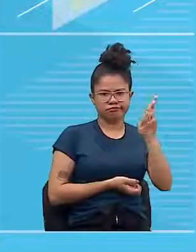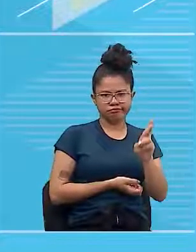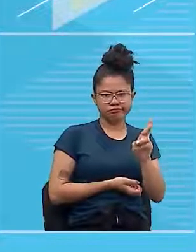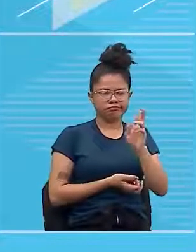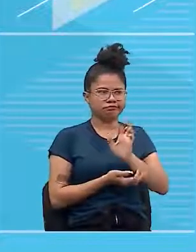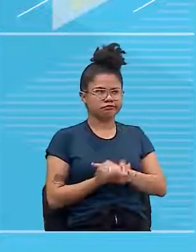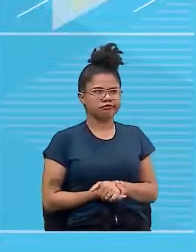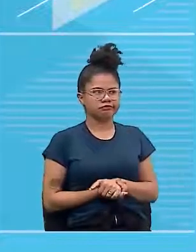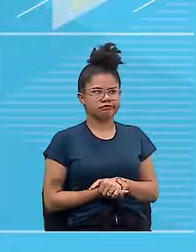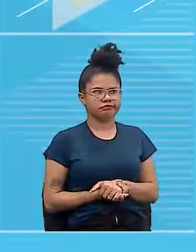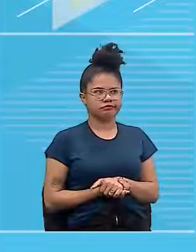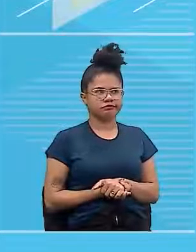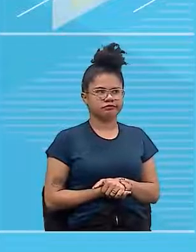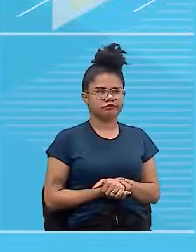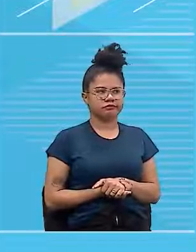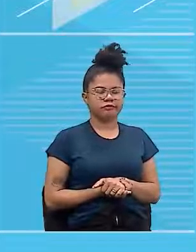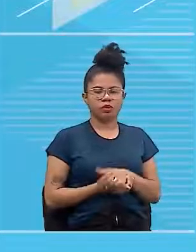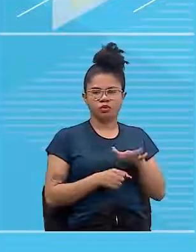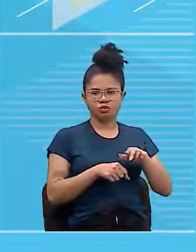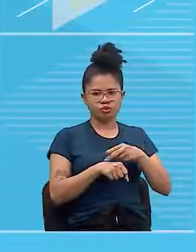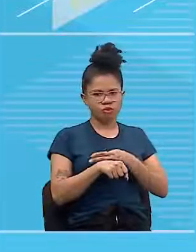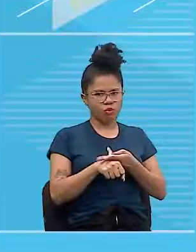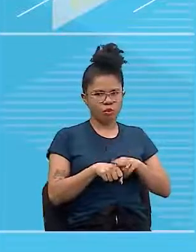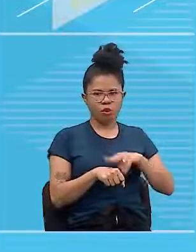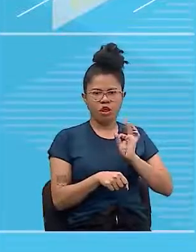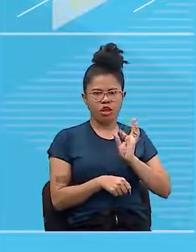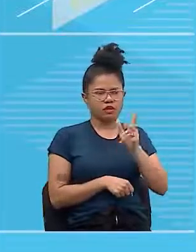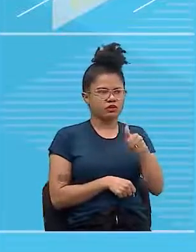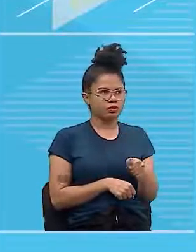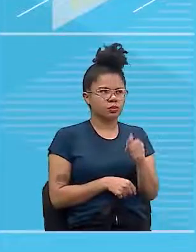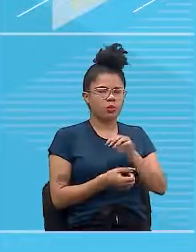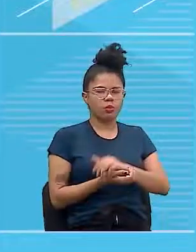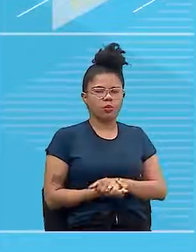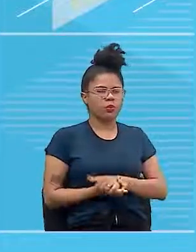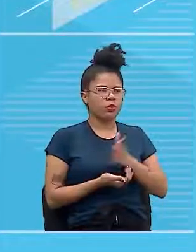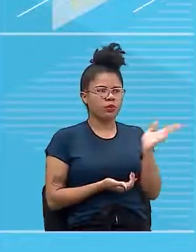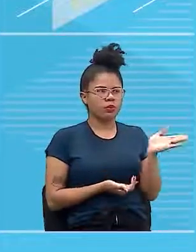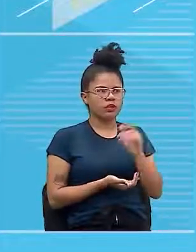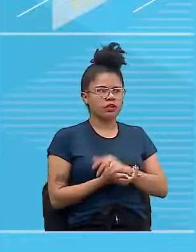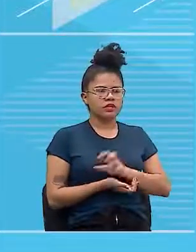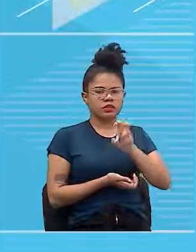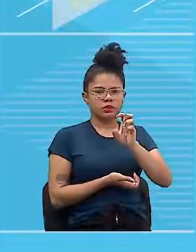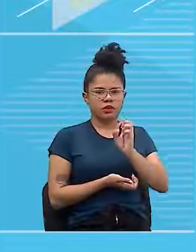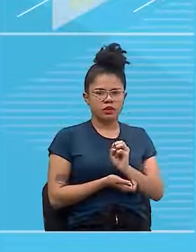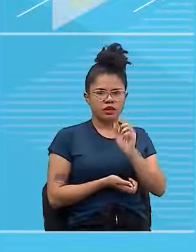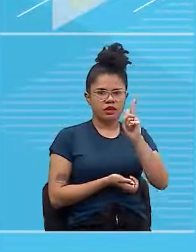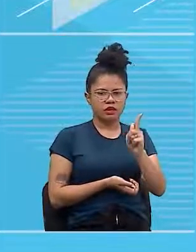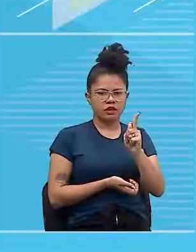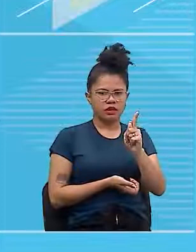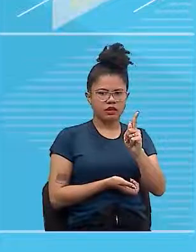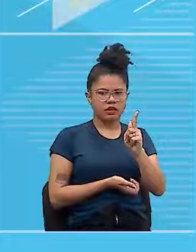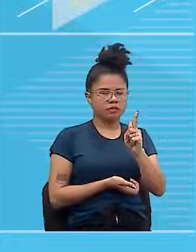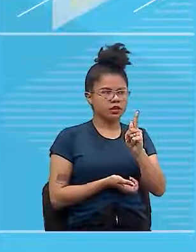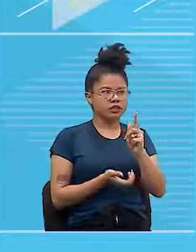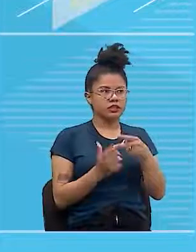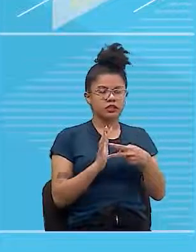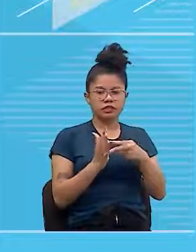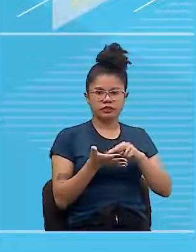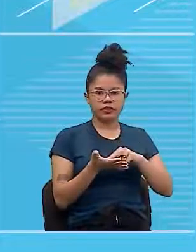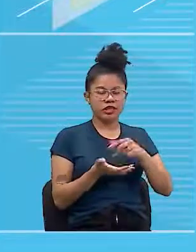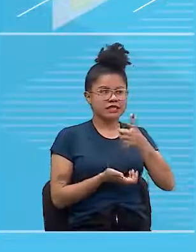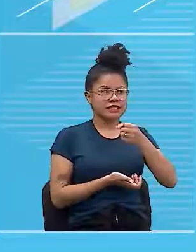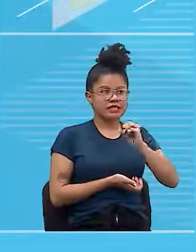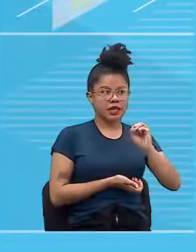Essa é a barra de chocolate toda né então 50 gramas é 100 porcento Oi